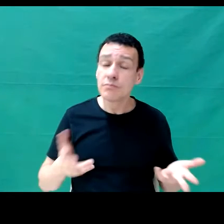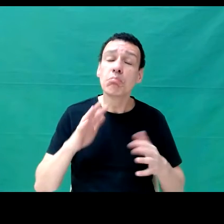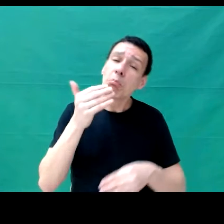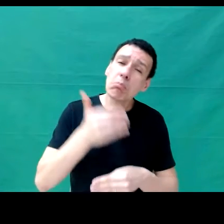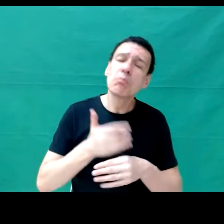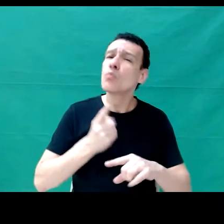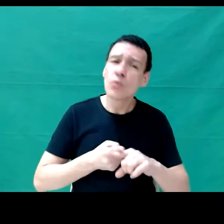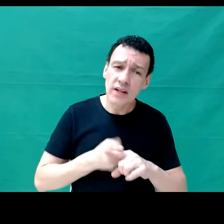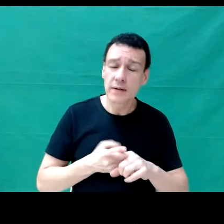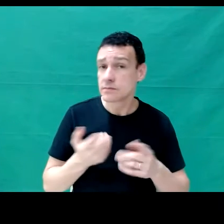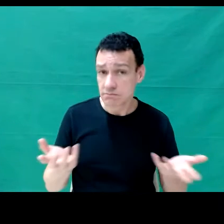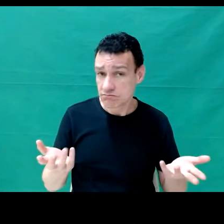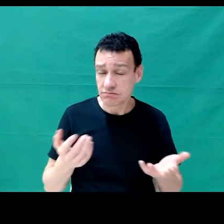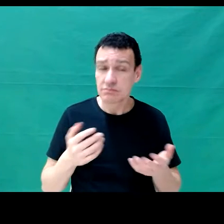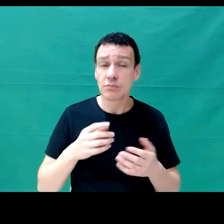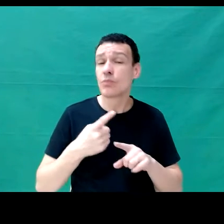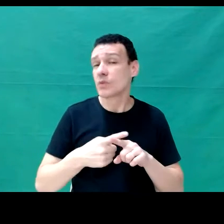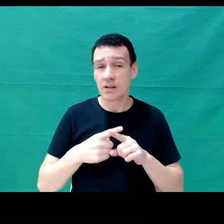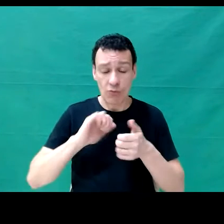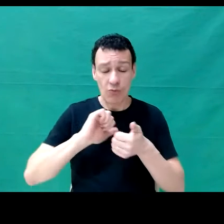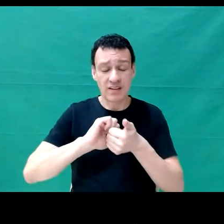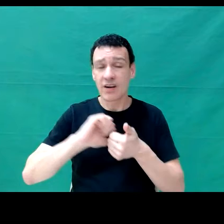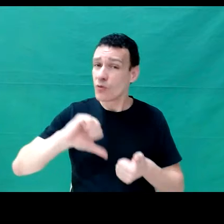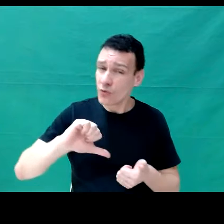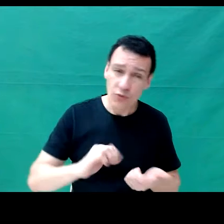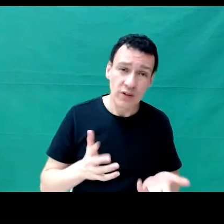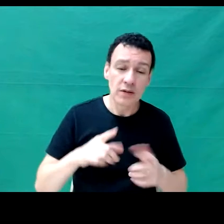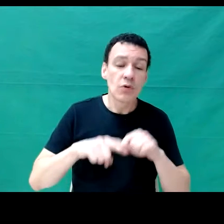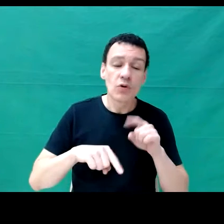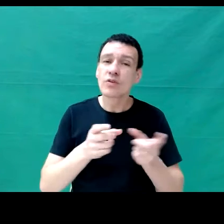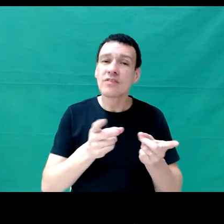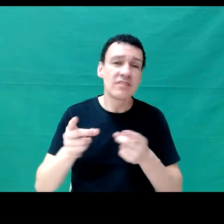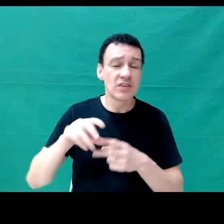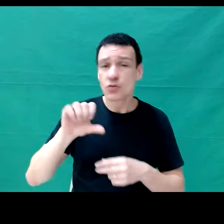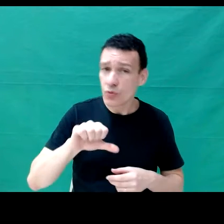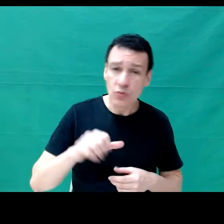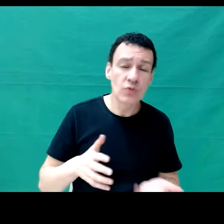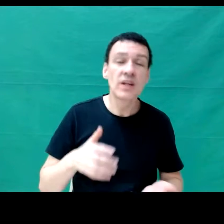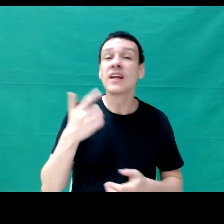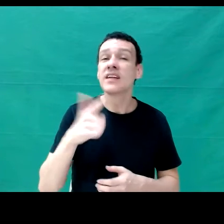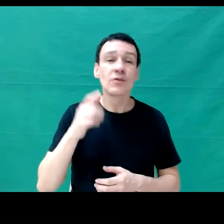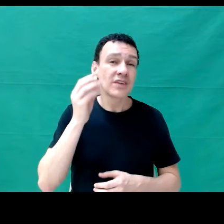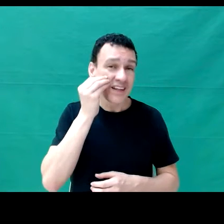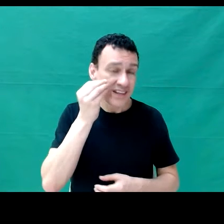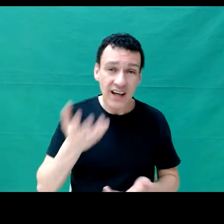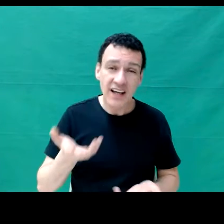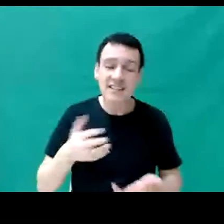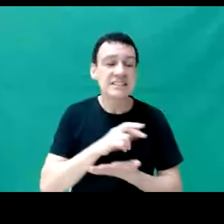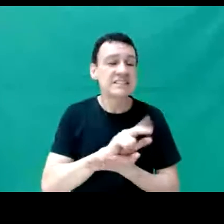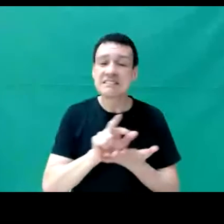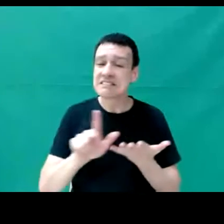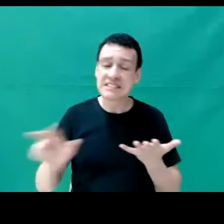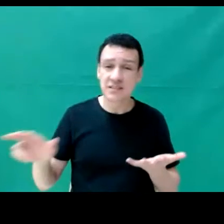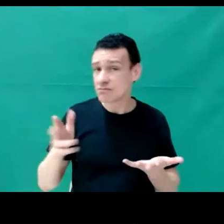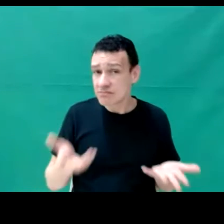a qualidade do serviço que elas prestam, o produto que elas fazem, elas não têm testes, entre outras questões, né.